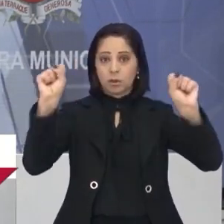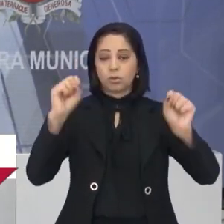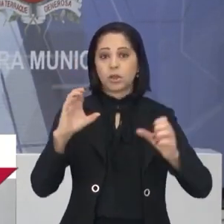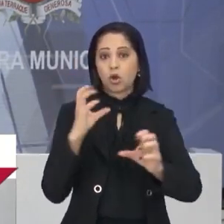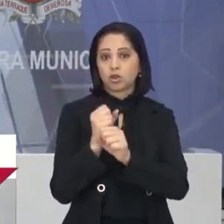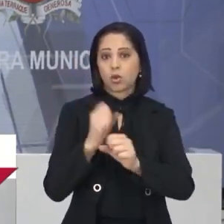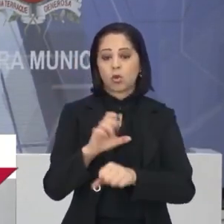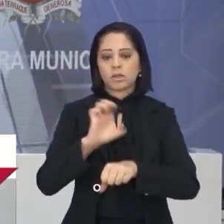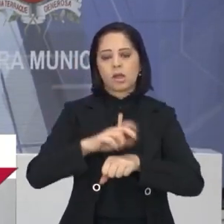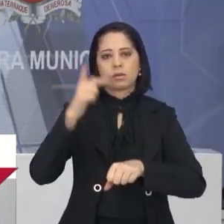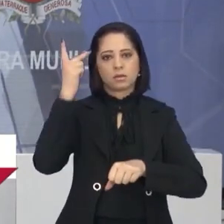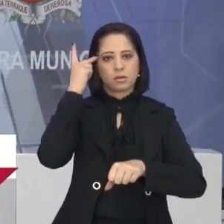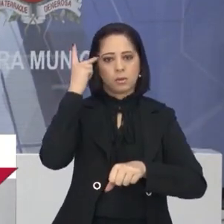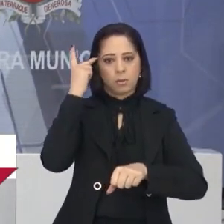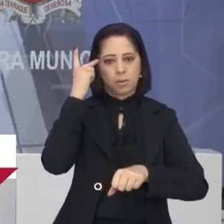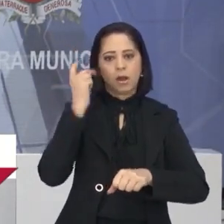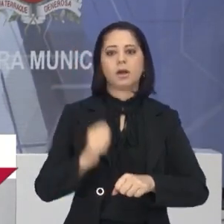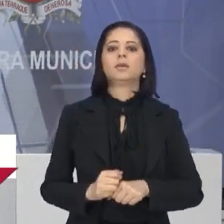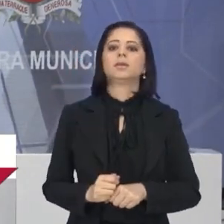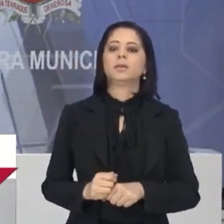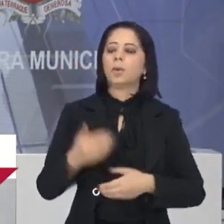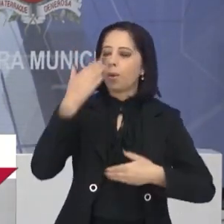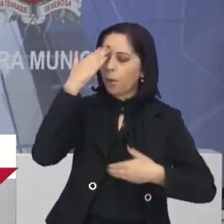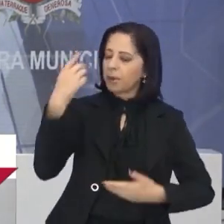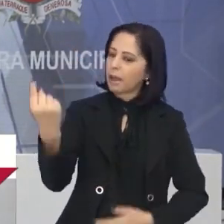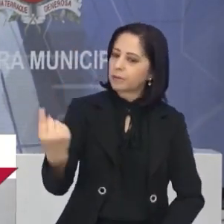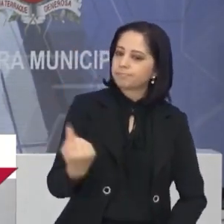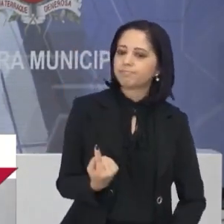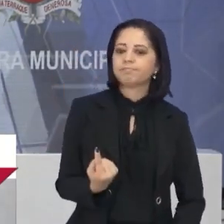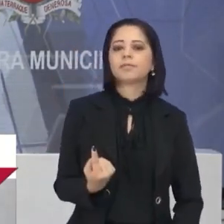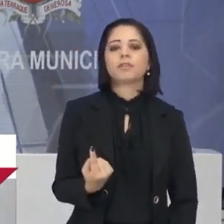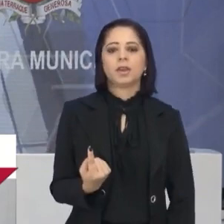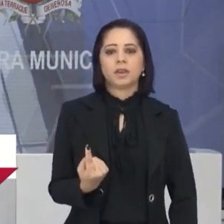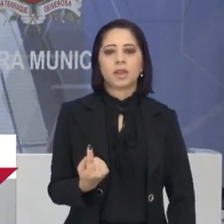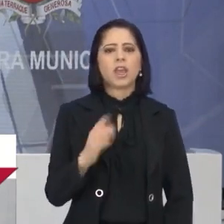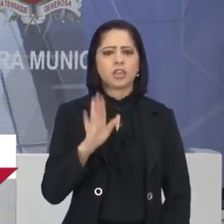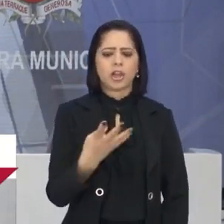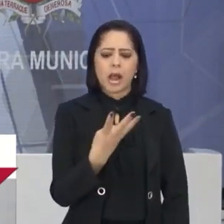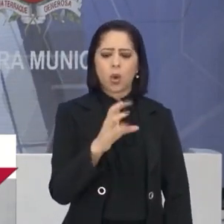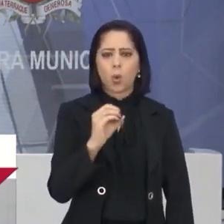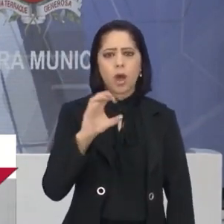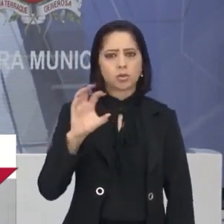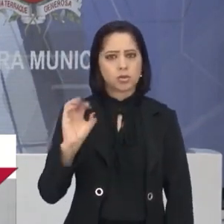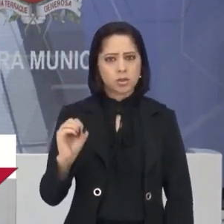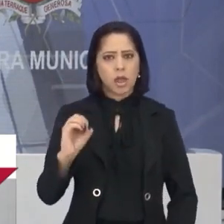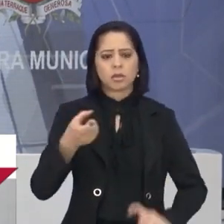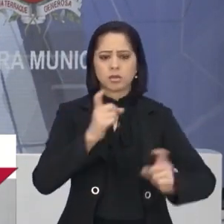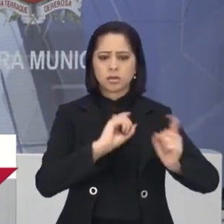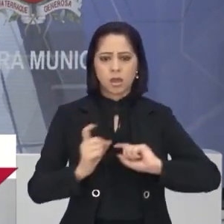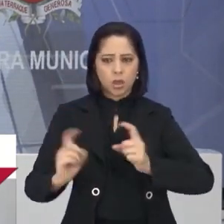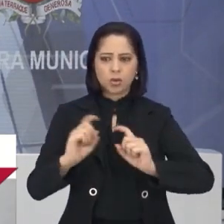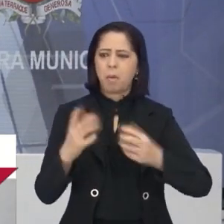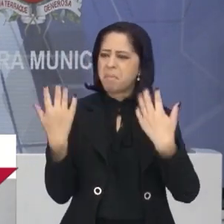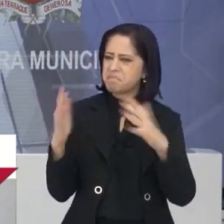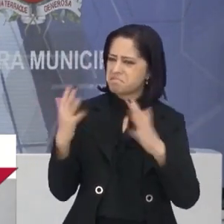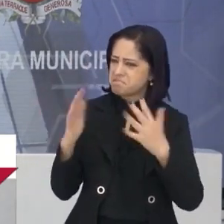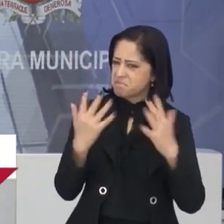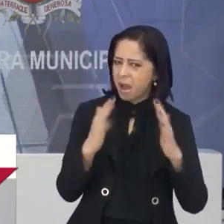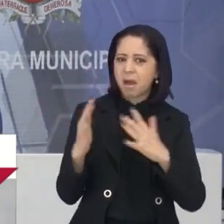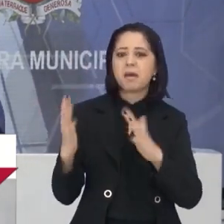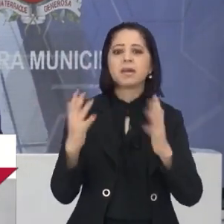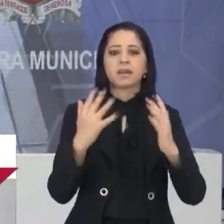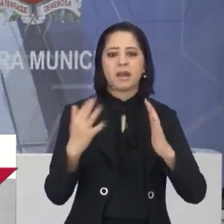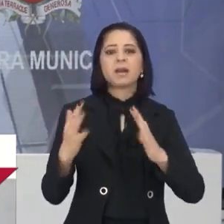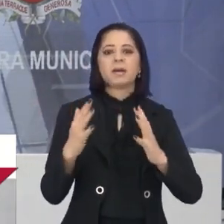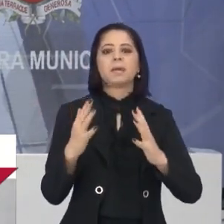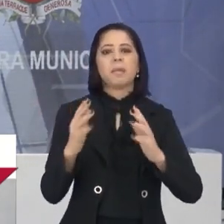vez pela disposição esse 28º ciclo com mais de 400 reuniões realizadas aí nos últimos anos estão parabéns né E aí pela